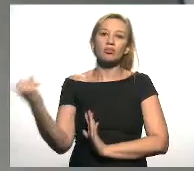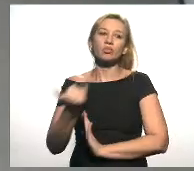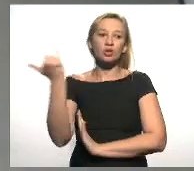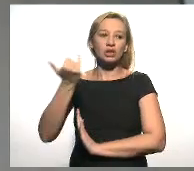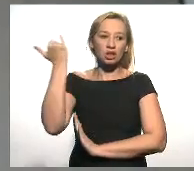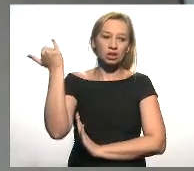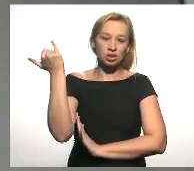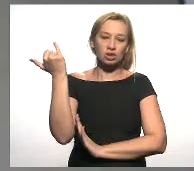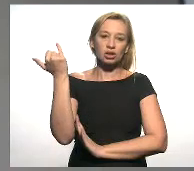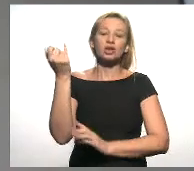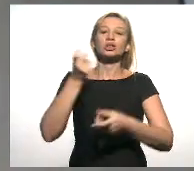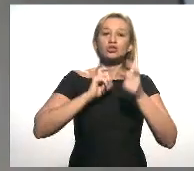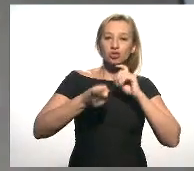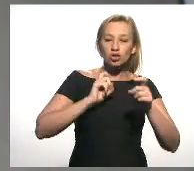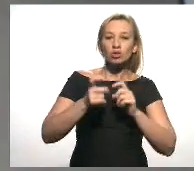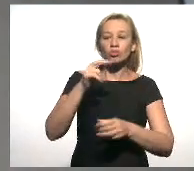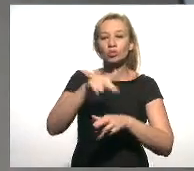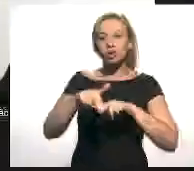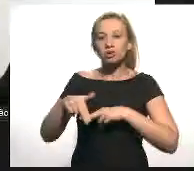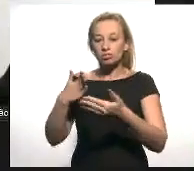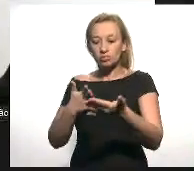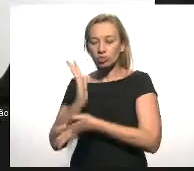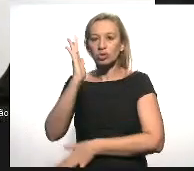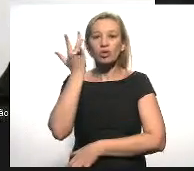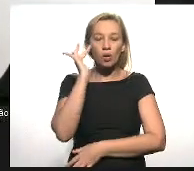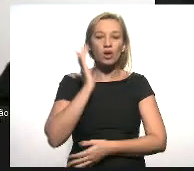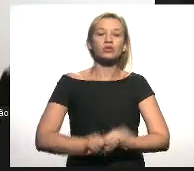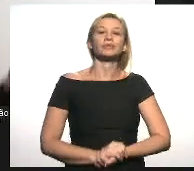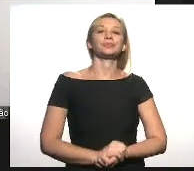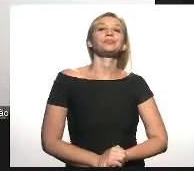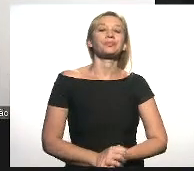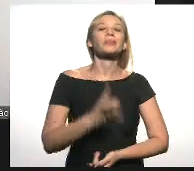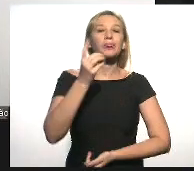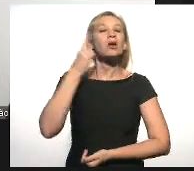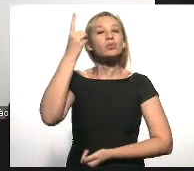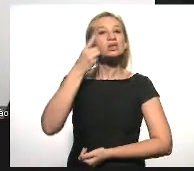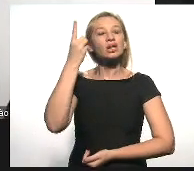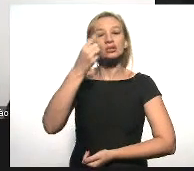debate e, por isso, acho que tem que ser aprovado. Deputado Luiz Paulo, a gente tem que...